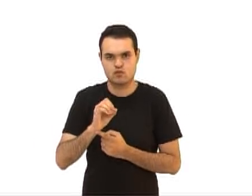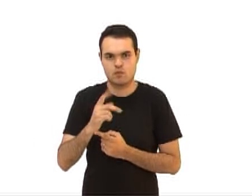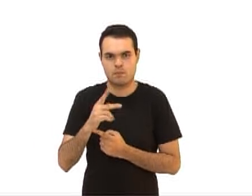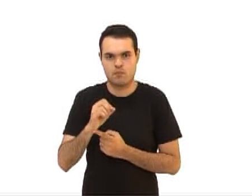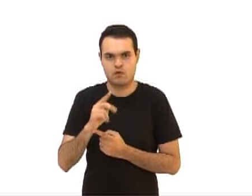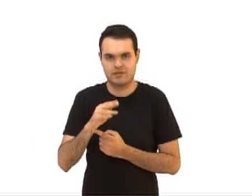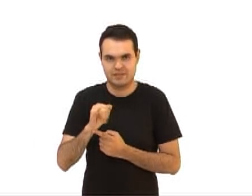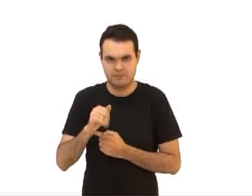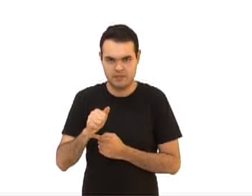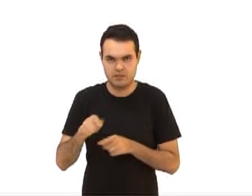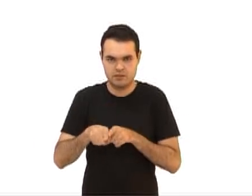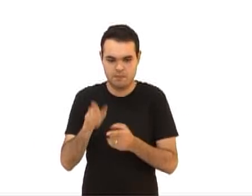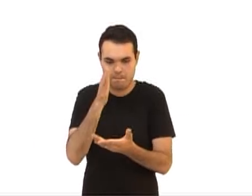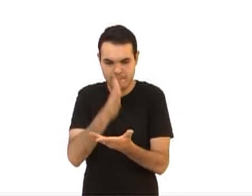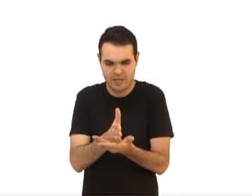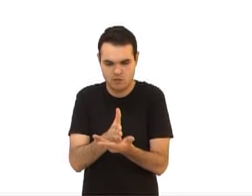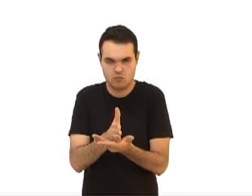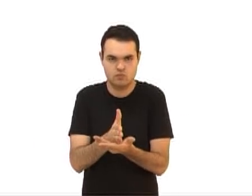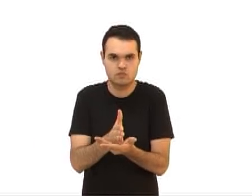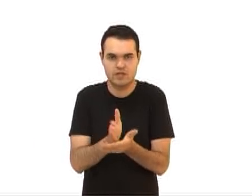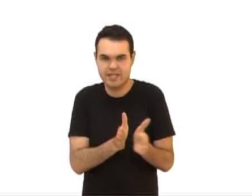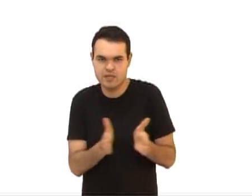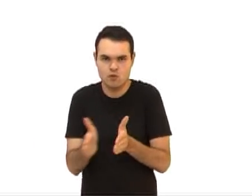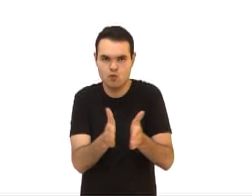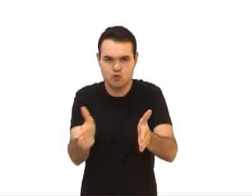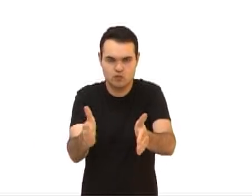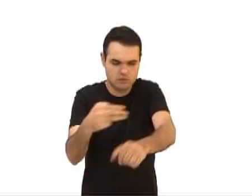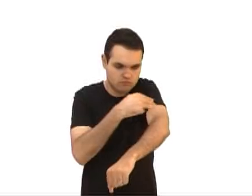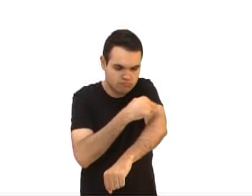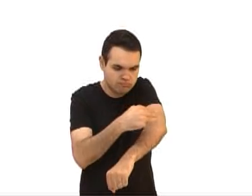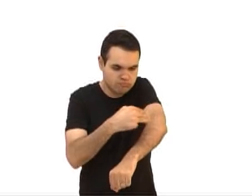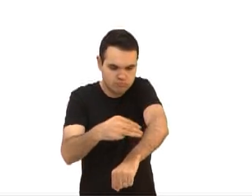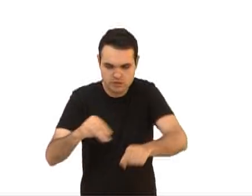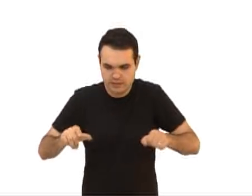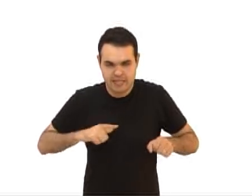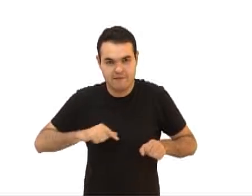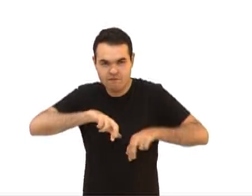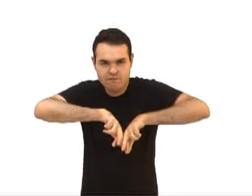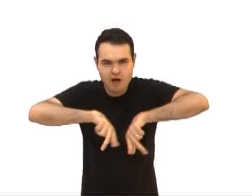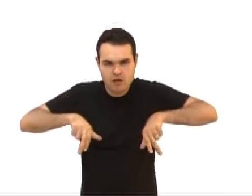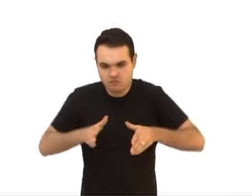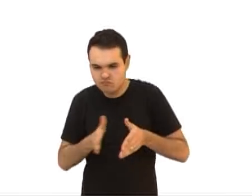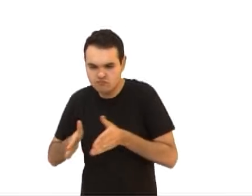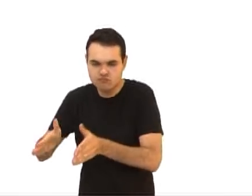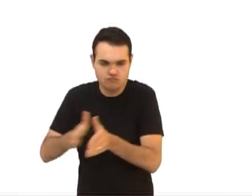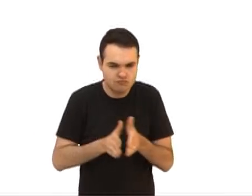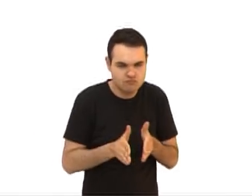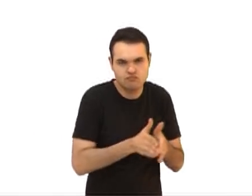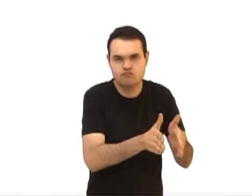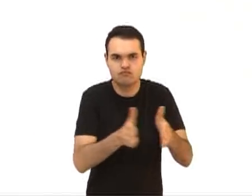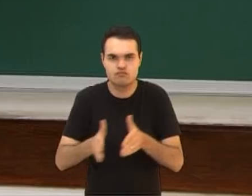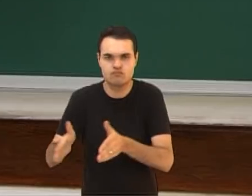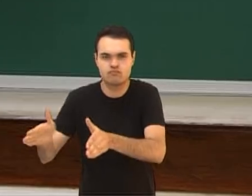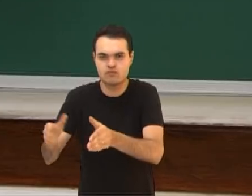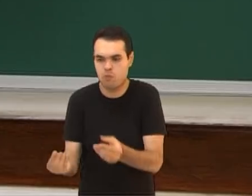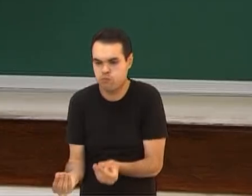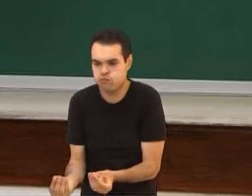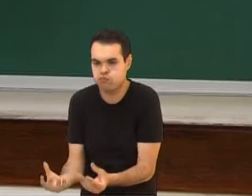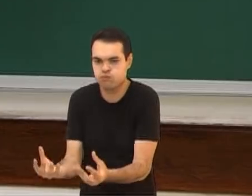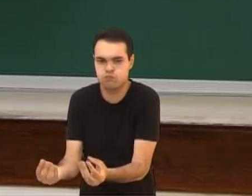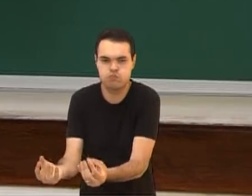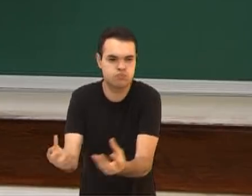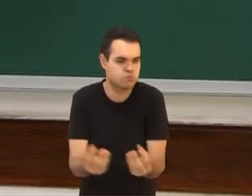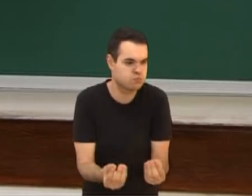significa meso, entre, e potâmia, rios. Tá? Região conhecida geograficamente como crescente fértil. Porque